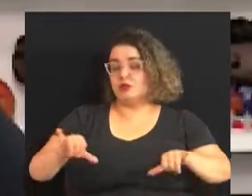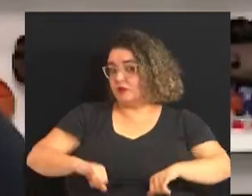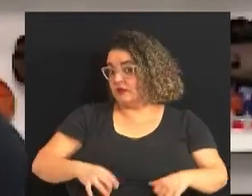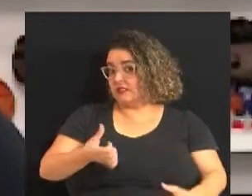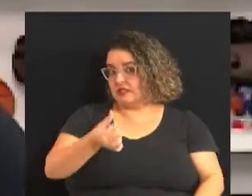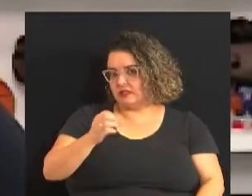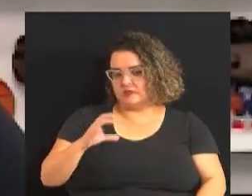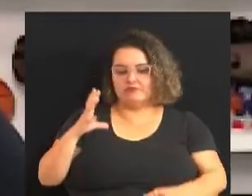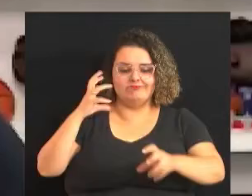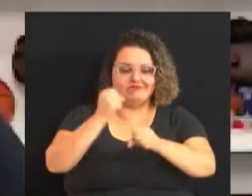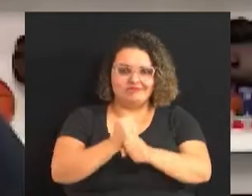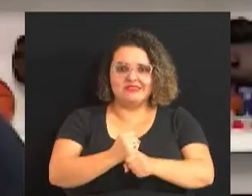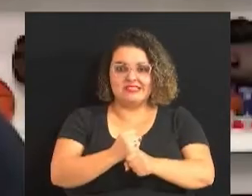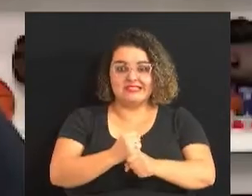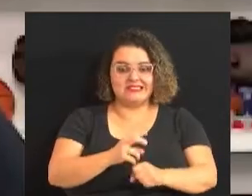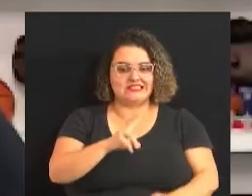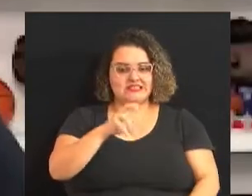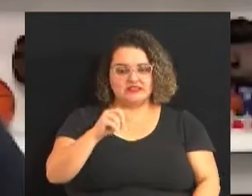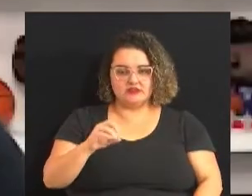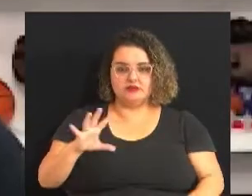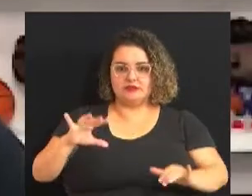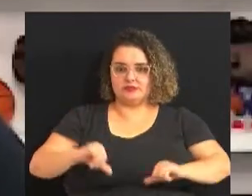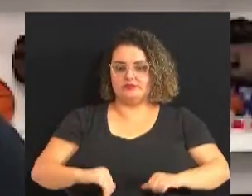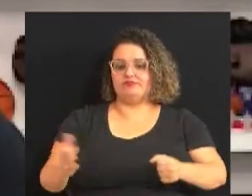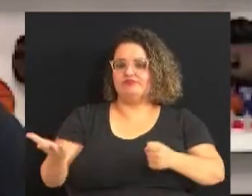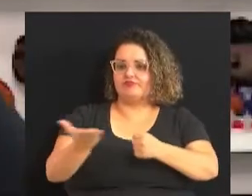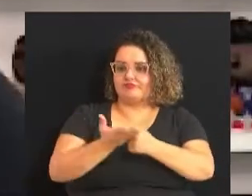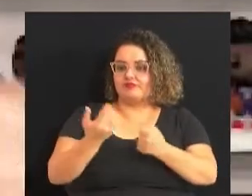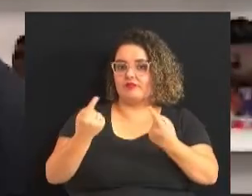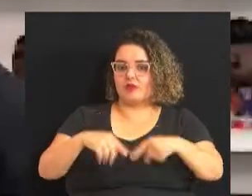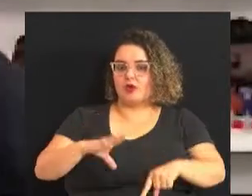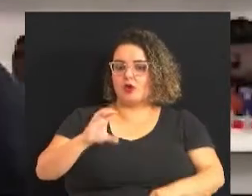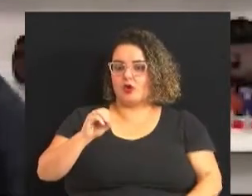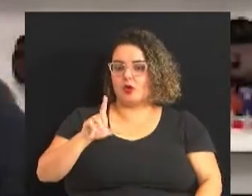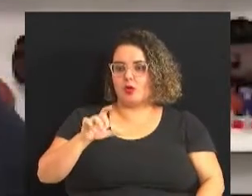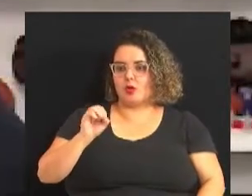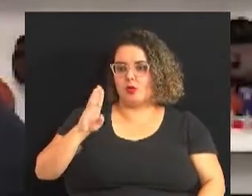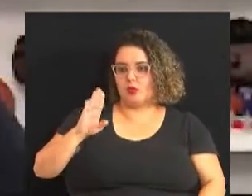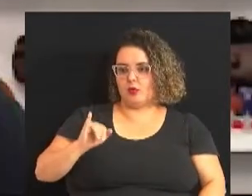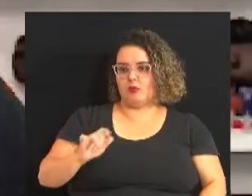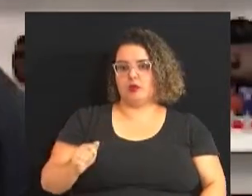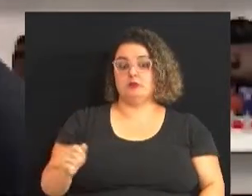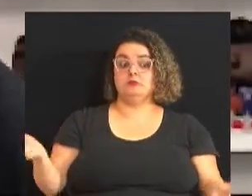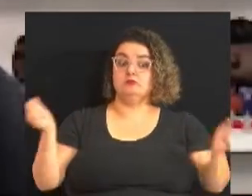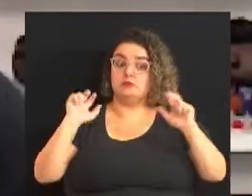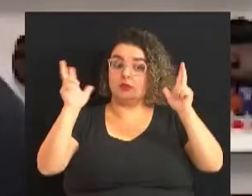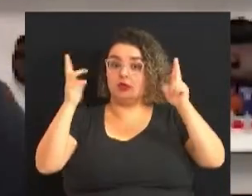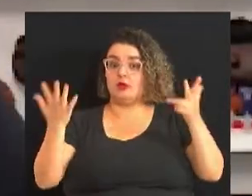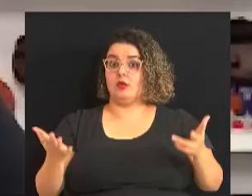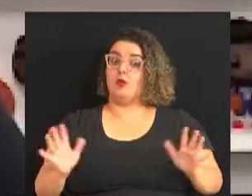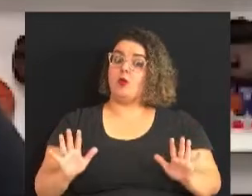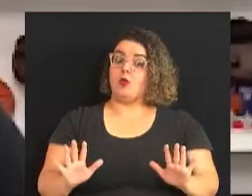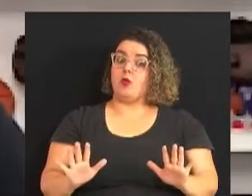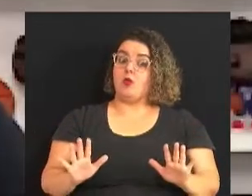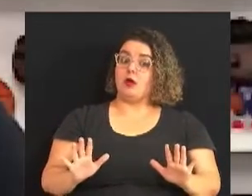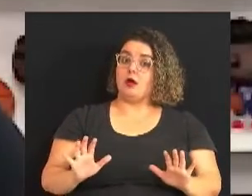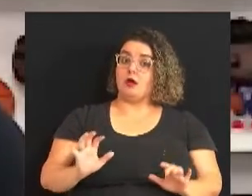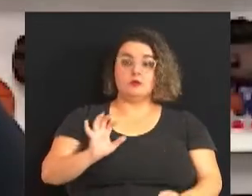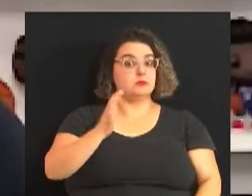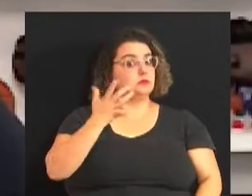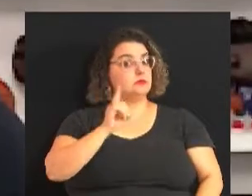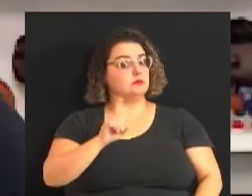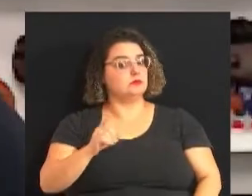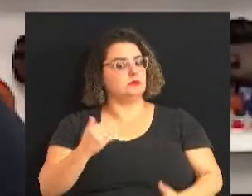já tinha sofrido 50 pontos até o intervalo contra a Colômbia, já tinha ligado esse sinal de alerta de que as coisas não estavam acontecendo como deveriam